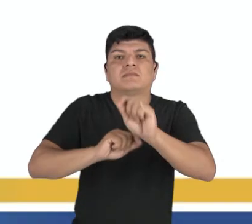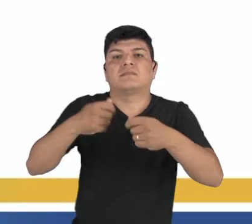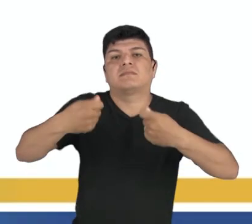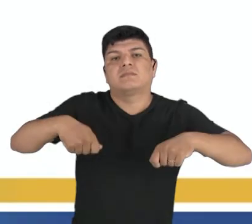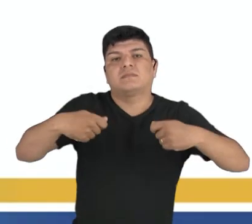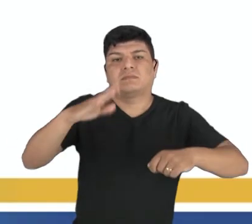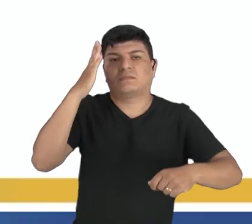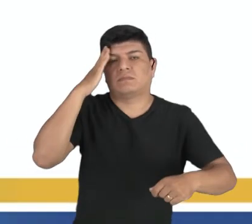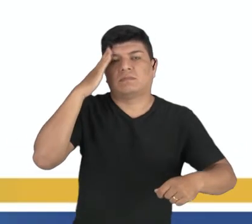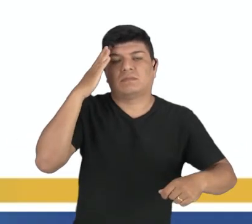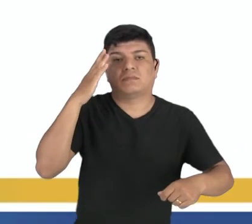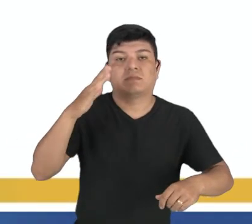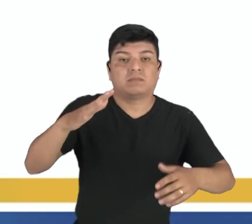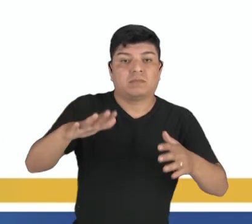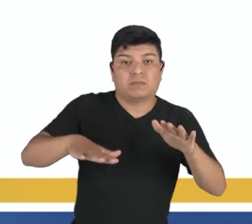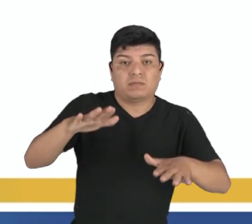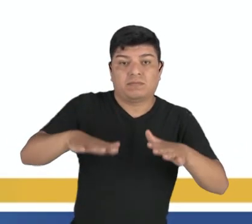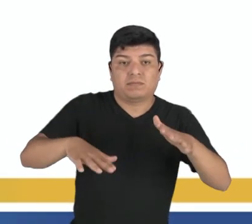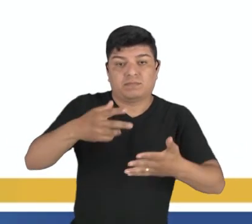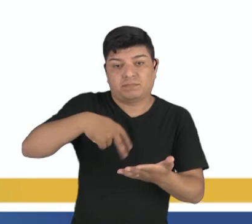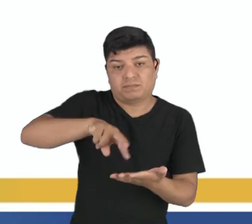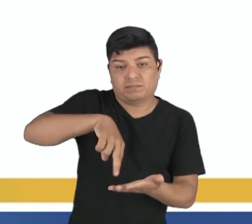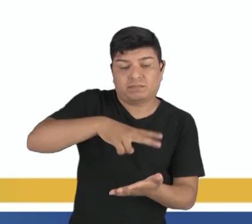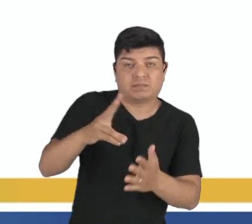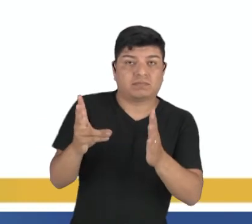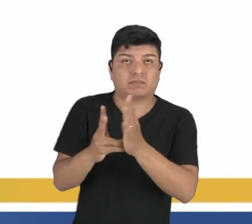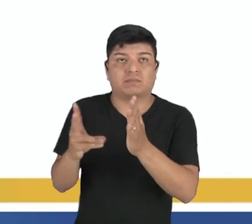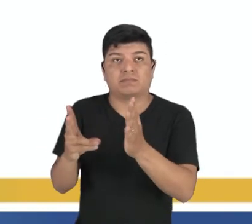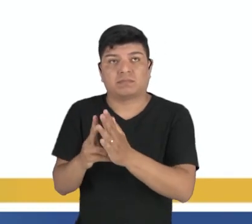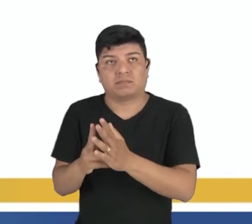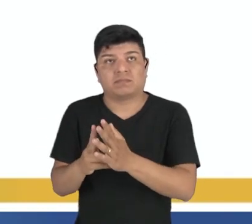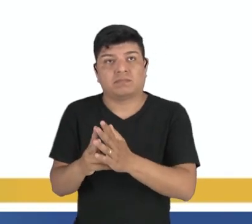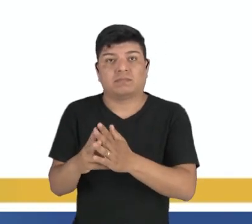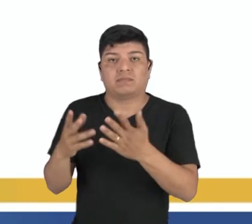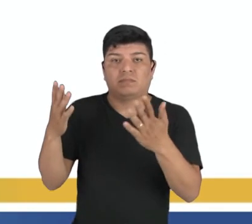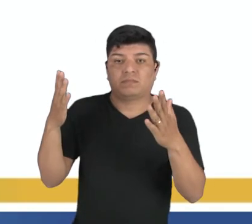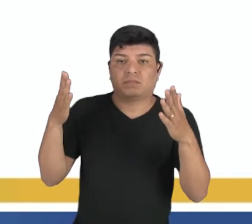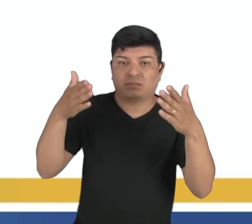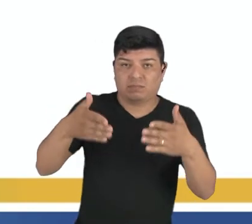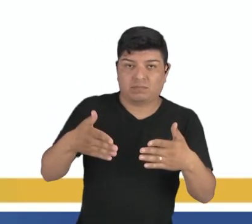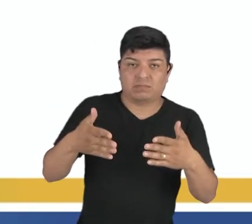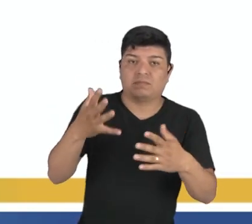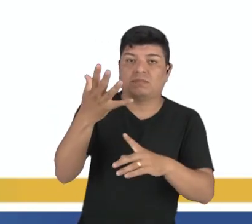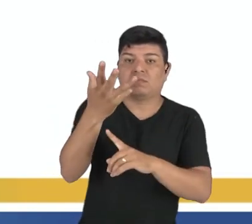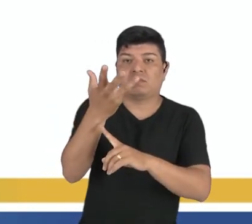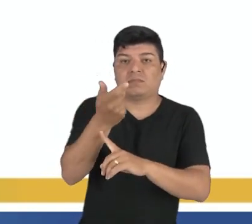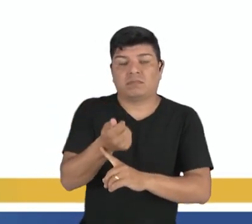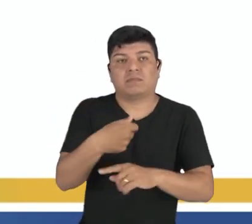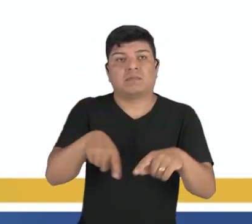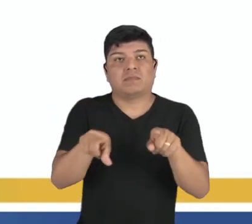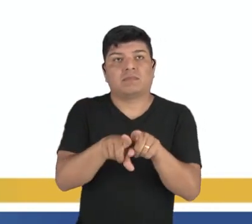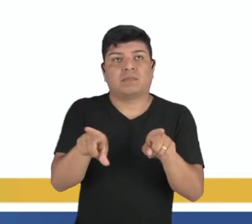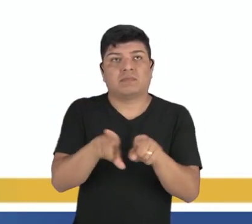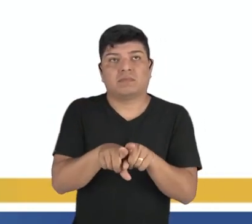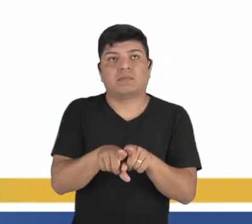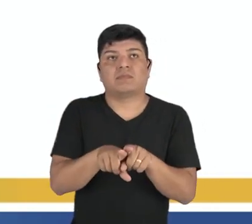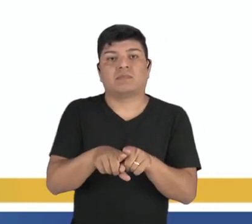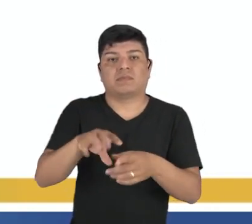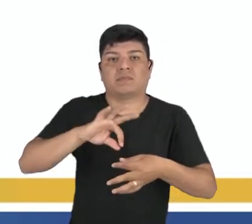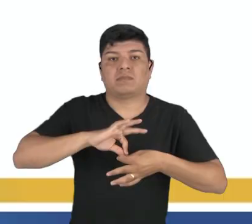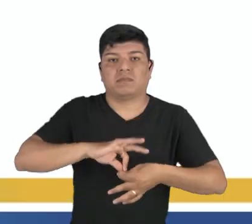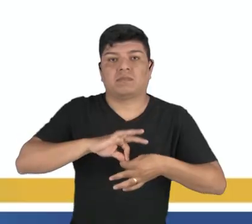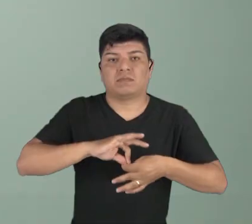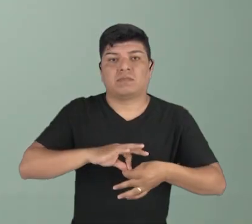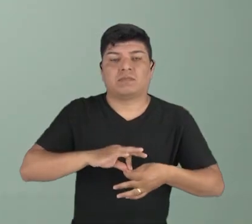saber em comum? A maioria das danças indígenas, galerinha, eles têm esse fator artístico e tem esse fator também